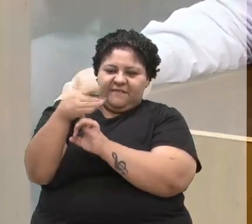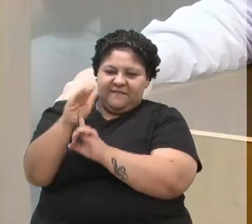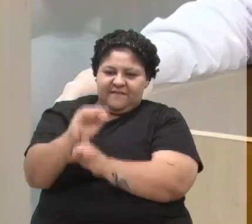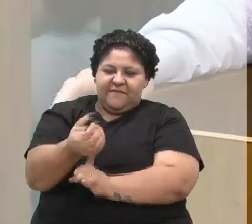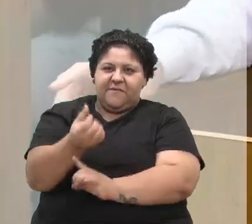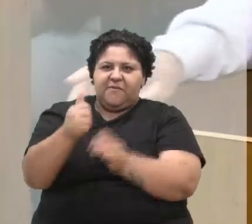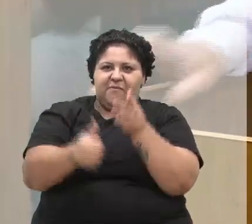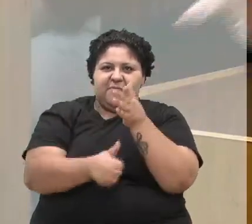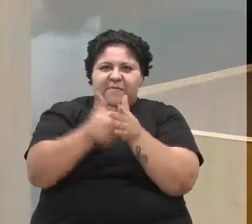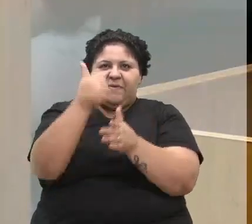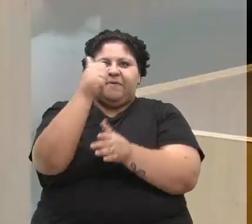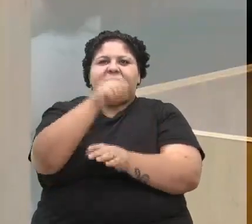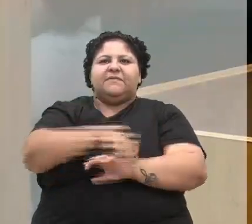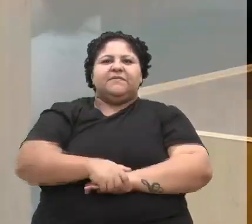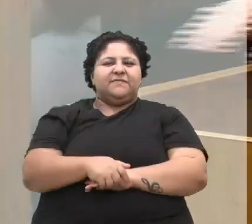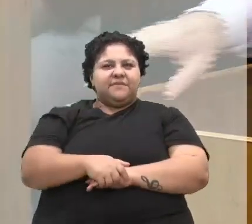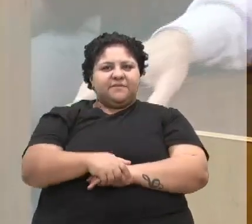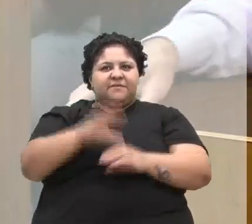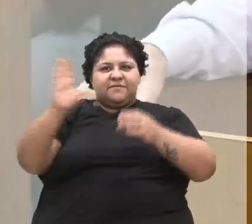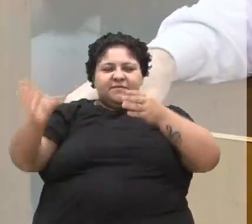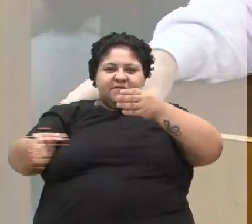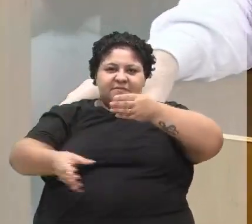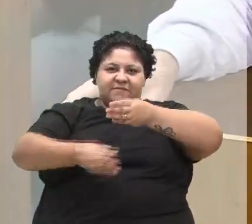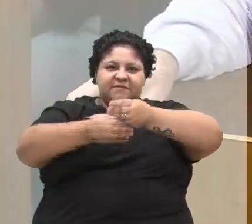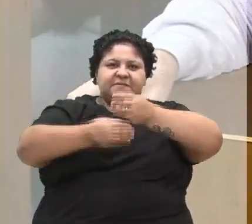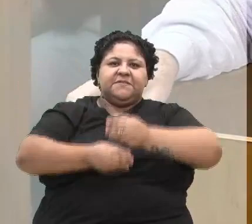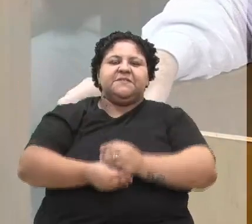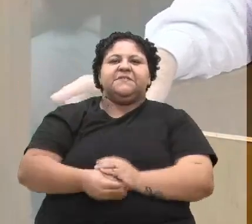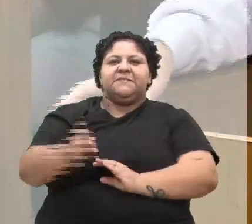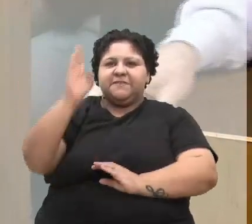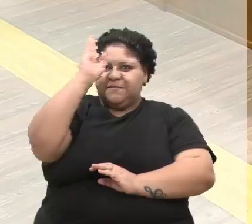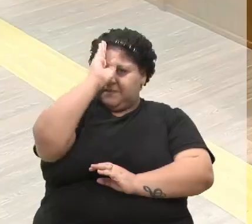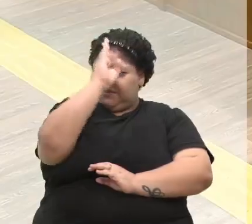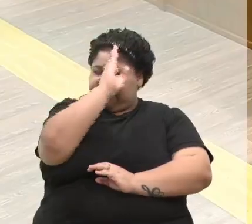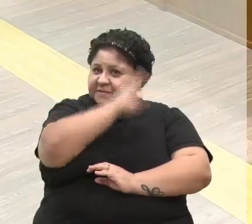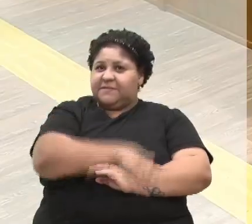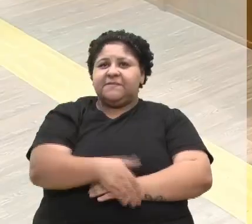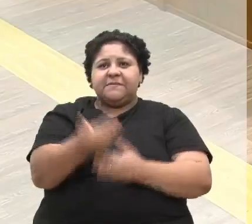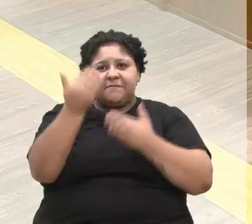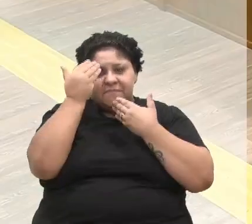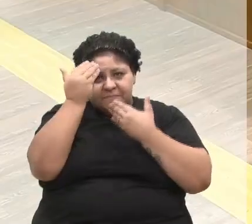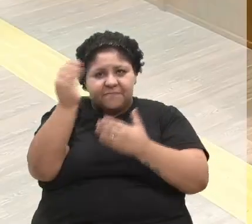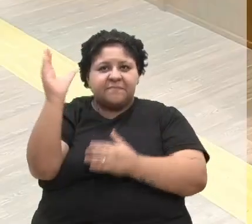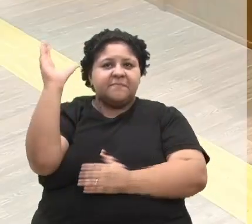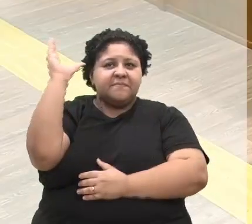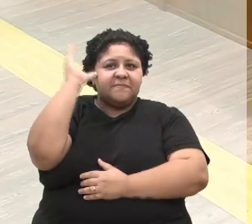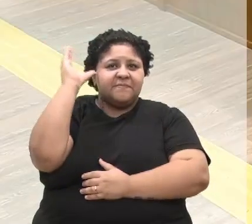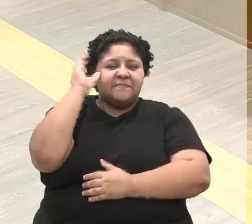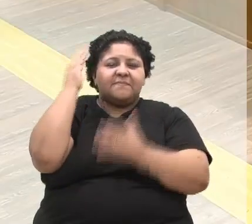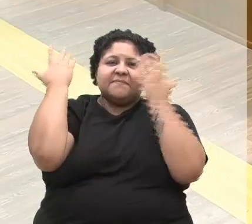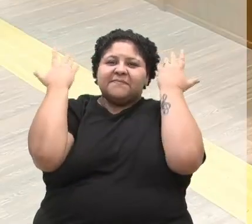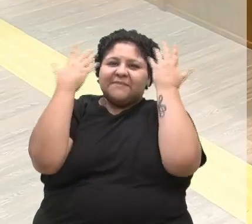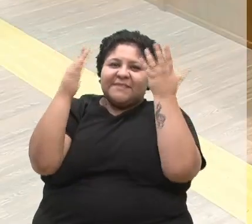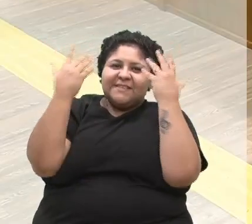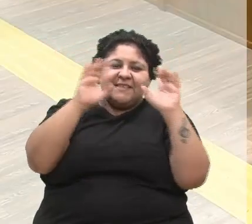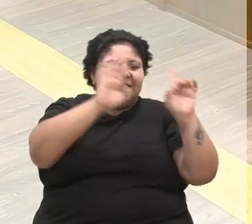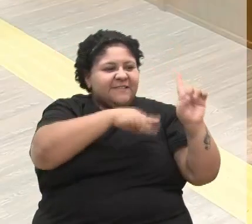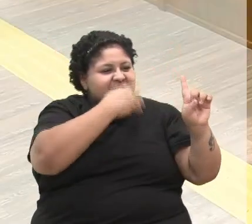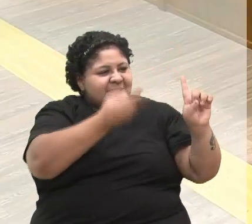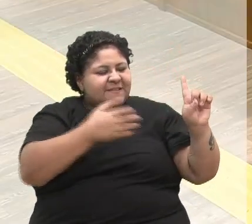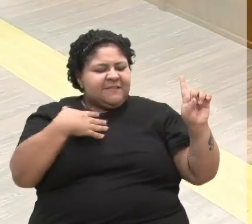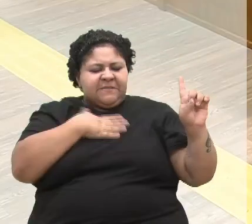maior. Uma parte ao vereador Adriano Bressan. Obrigado, vereador Cadori, parabéns pela homenagem, eu me